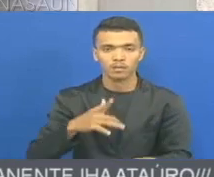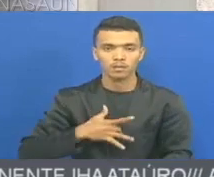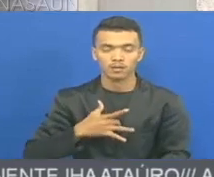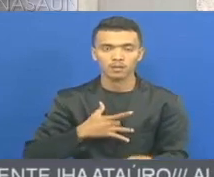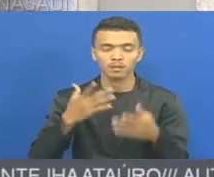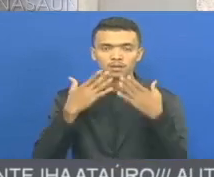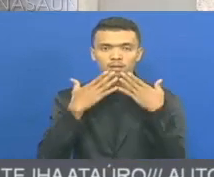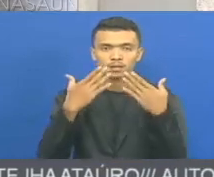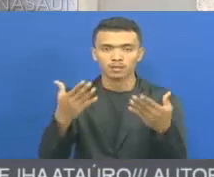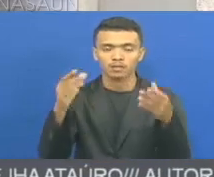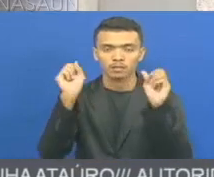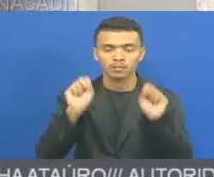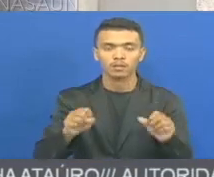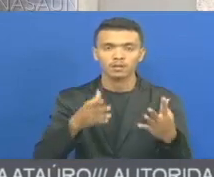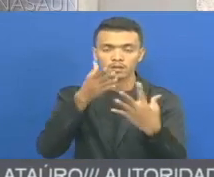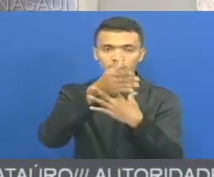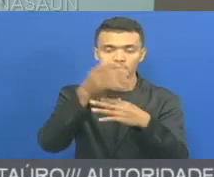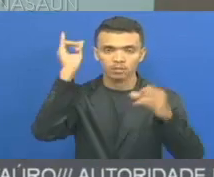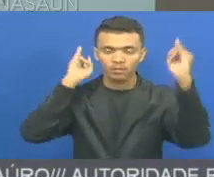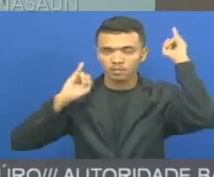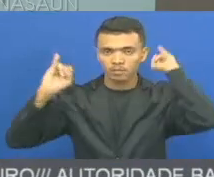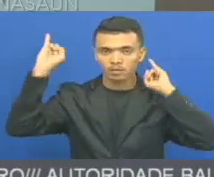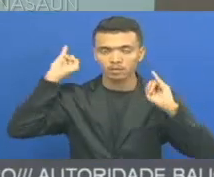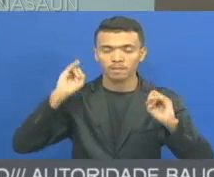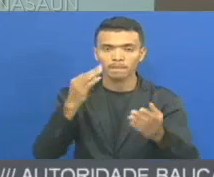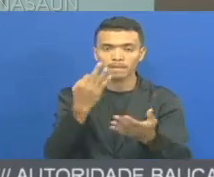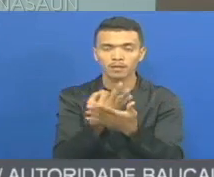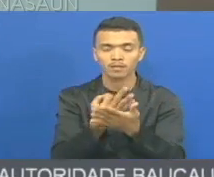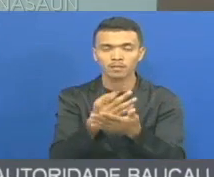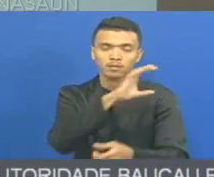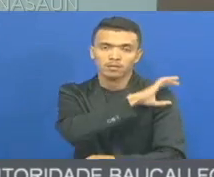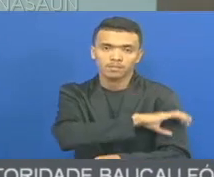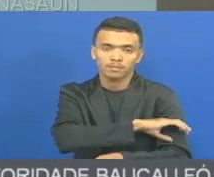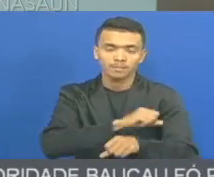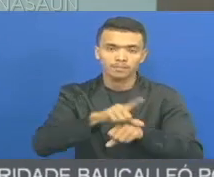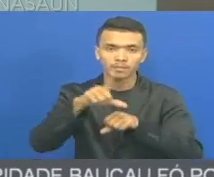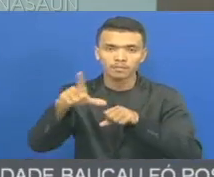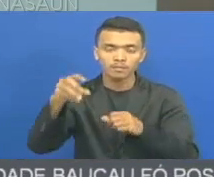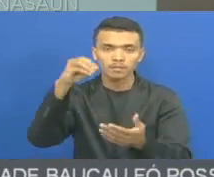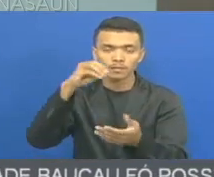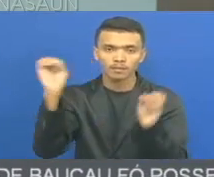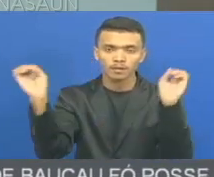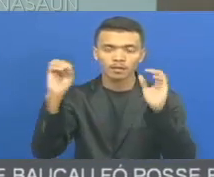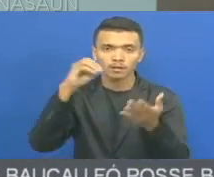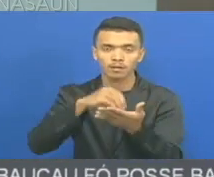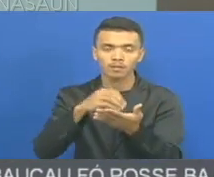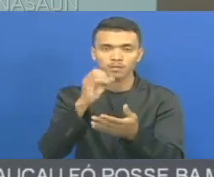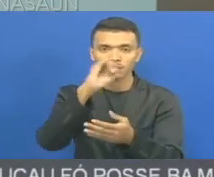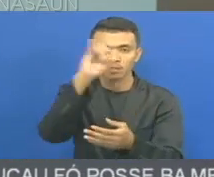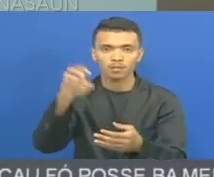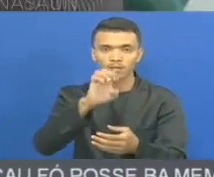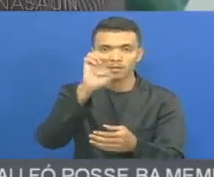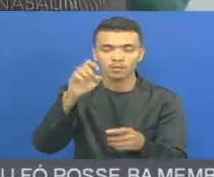agradece ami bele acesso informação sira ne Orçamento Segurança Social la tamba Orçamento Geral Estado, mai